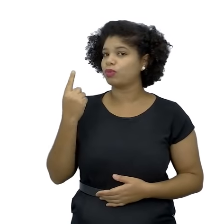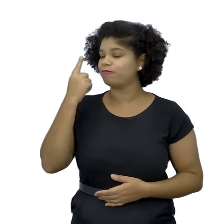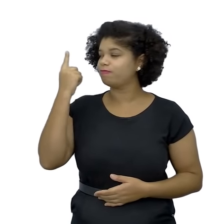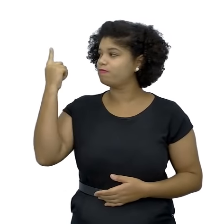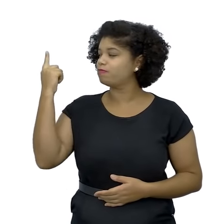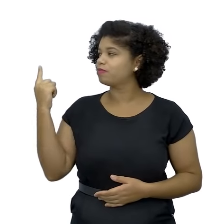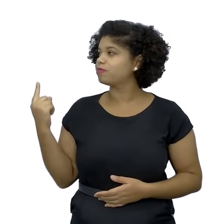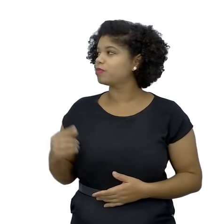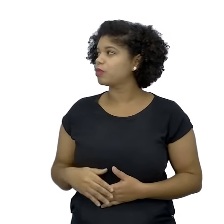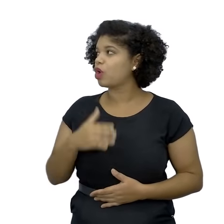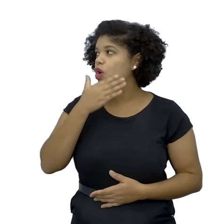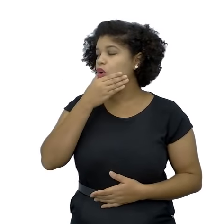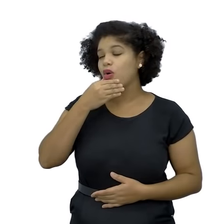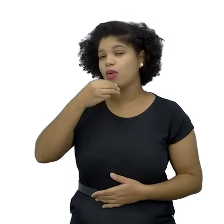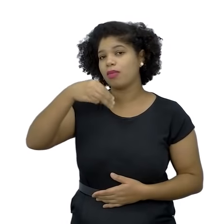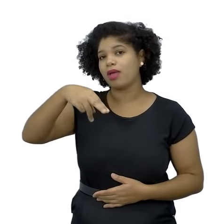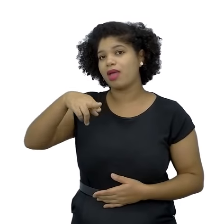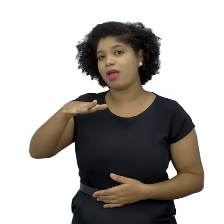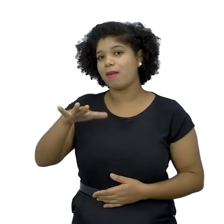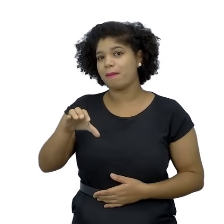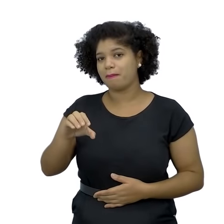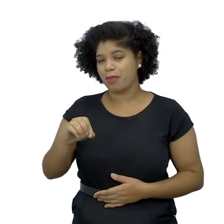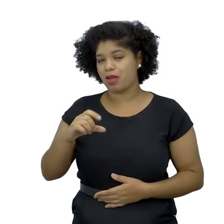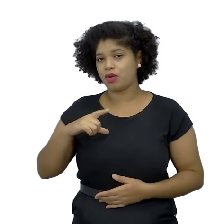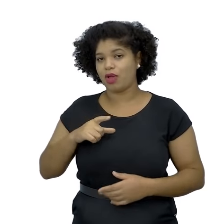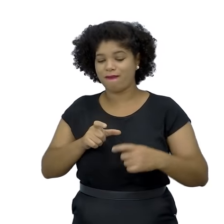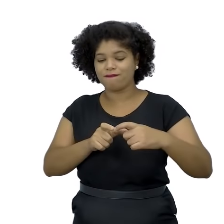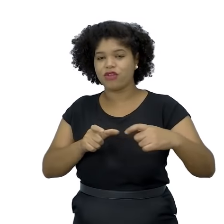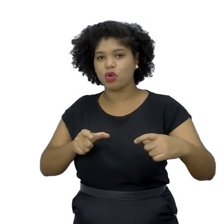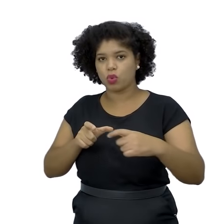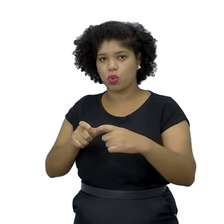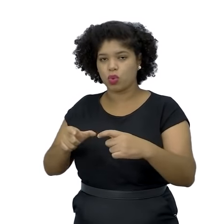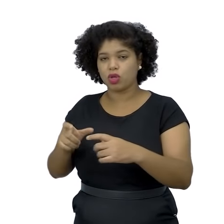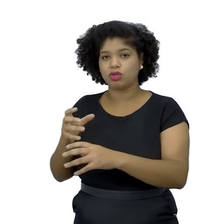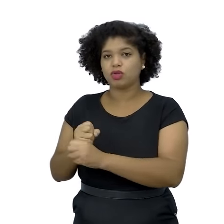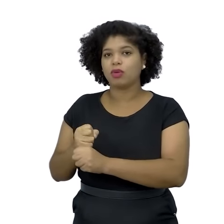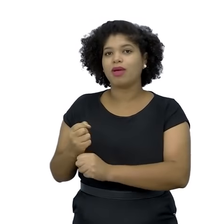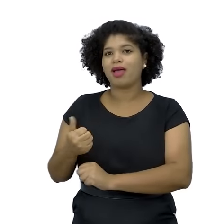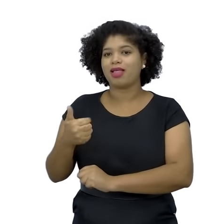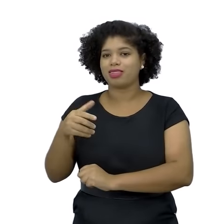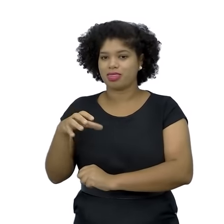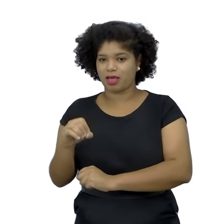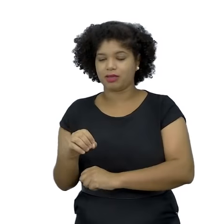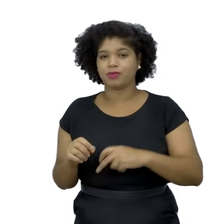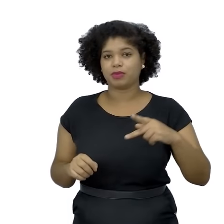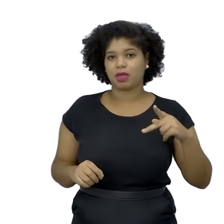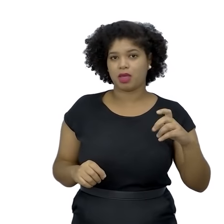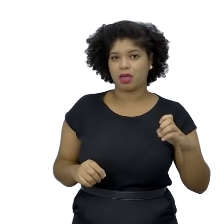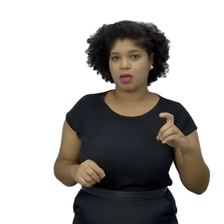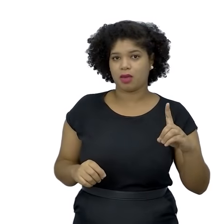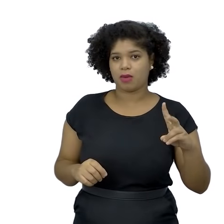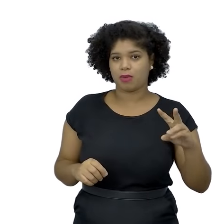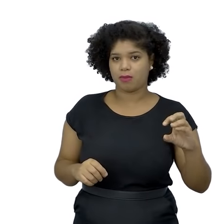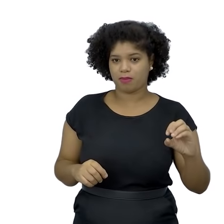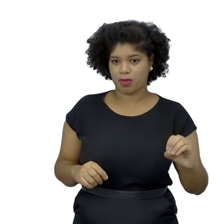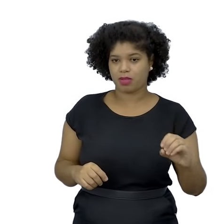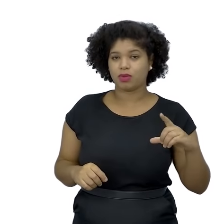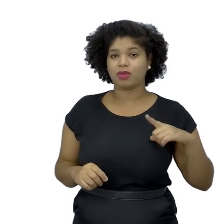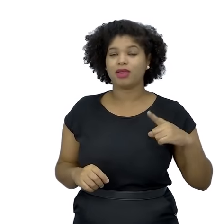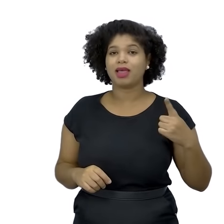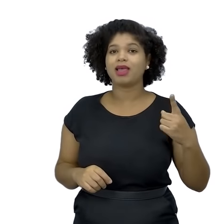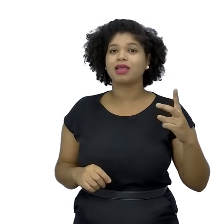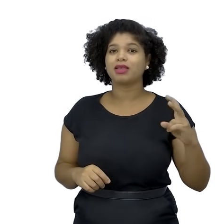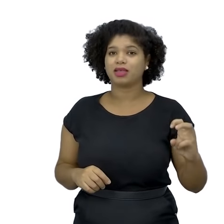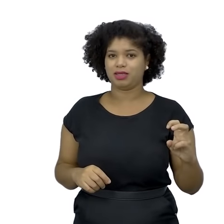10 figurinhas e Pedro tem 15. Quantas figurinhas têm os dois juntos? Então, no caso